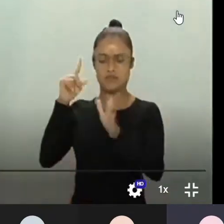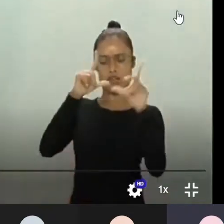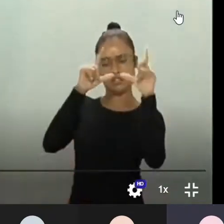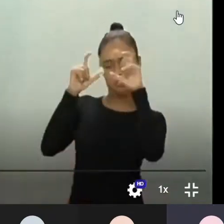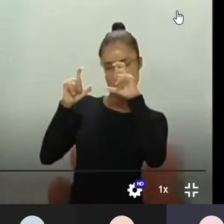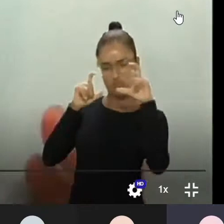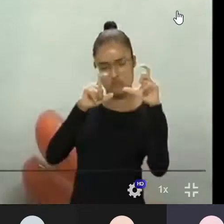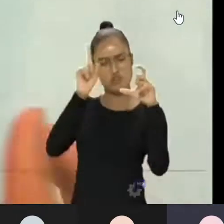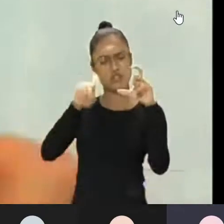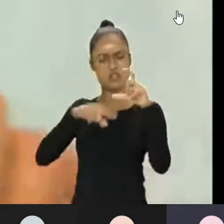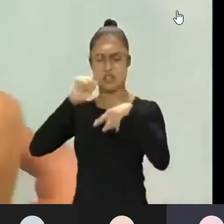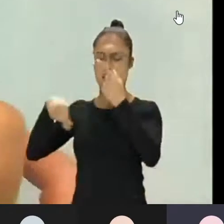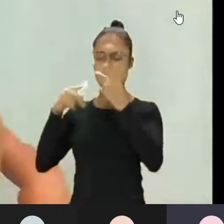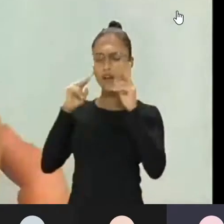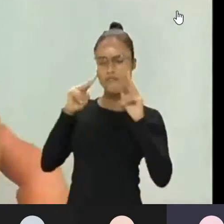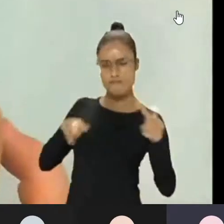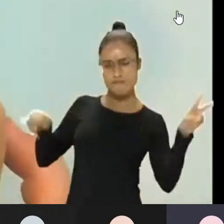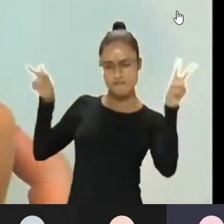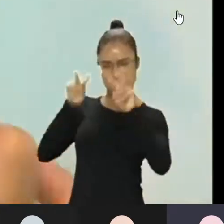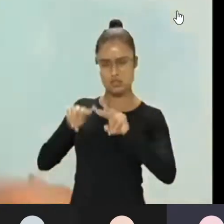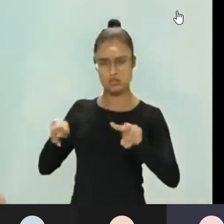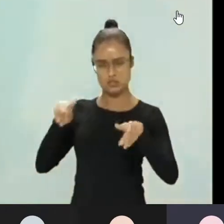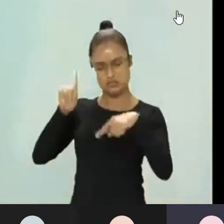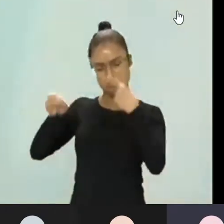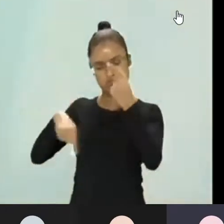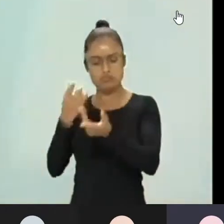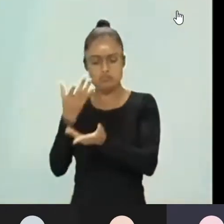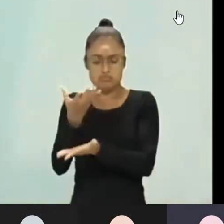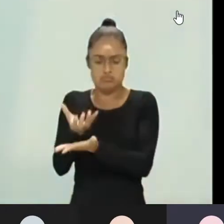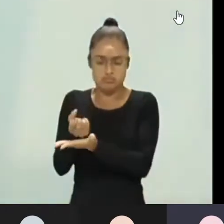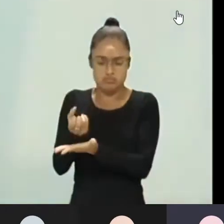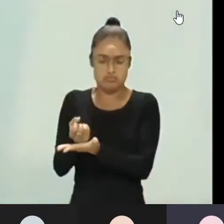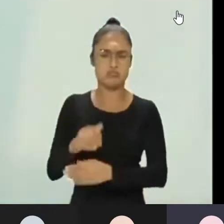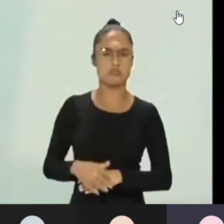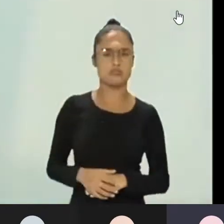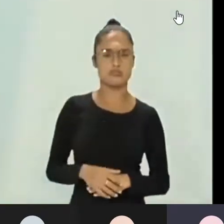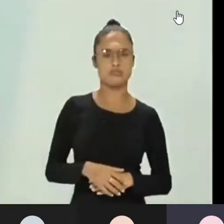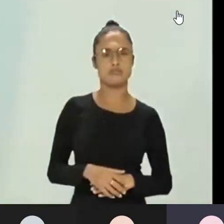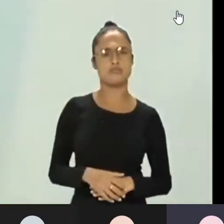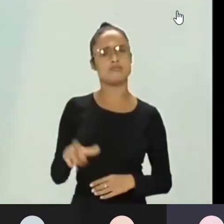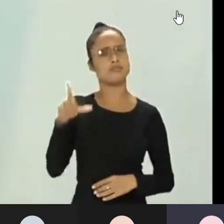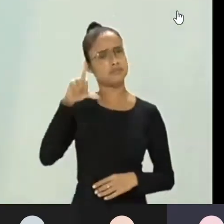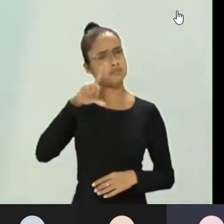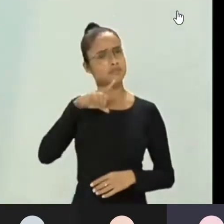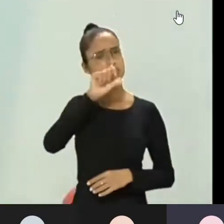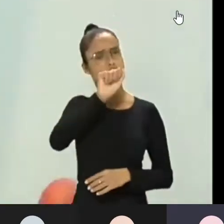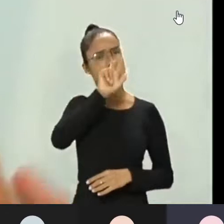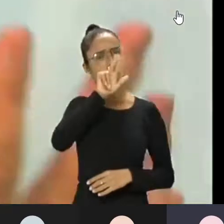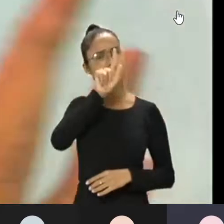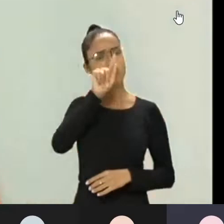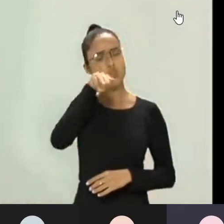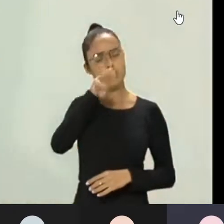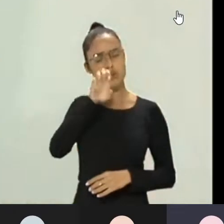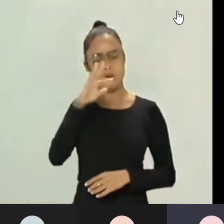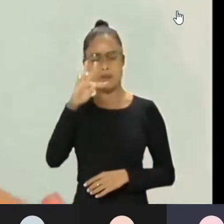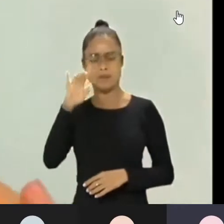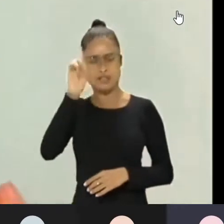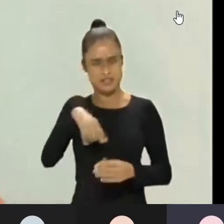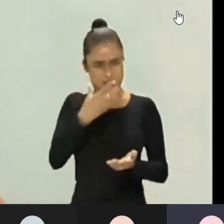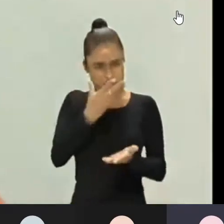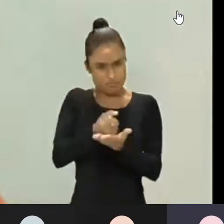você visualiza. Baixando o Augment, tem várias opções, não só para arquitetura, que tem